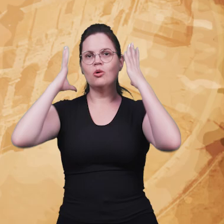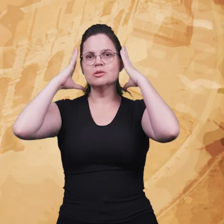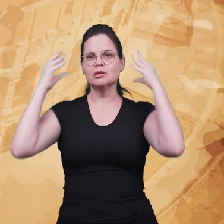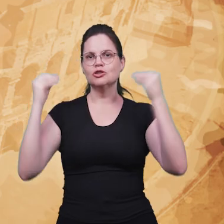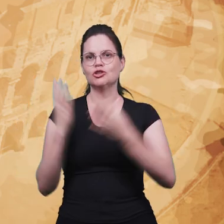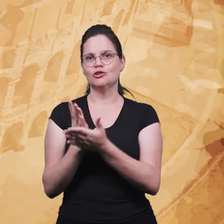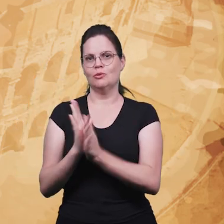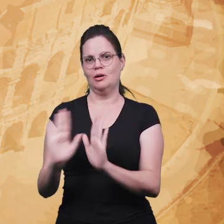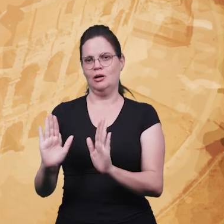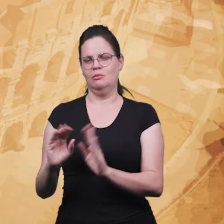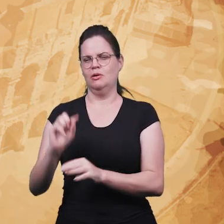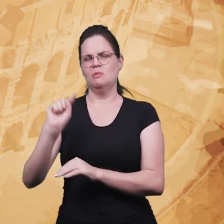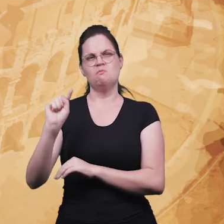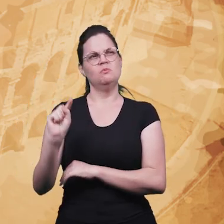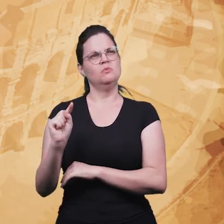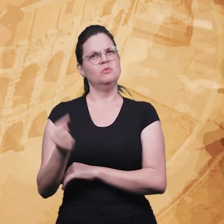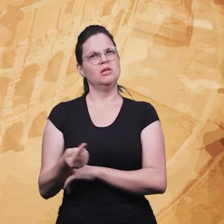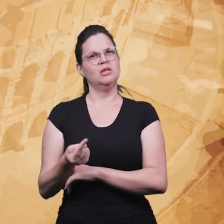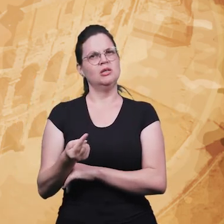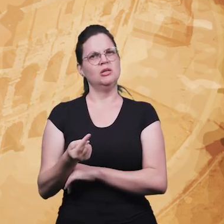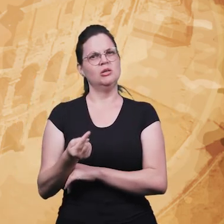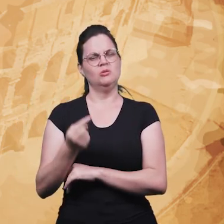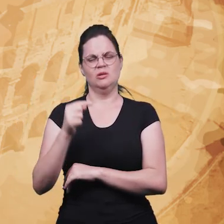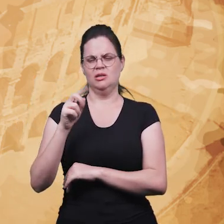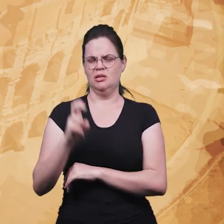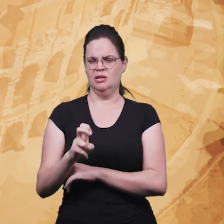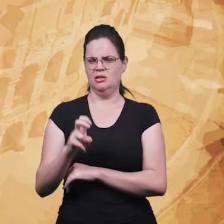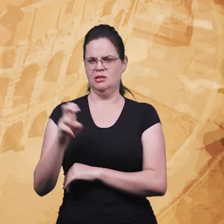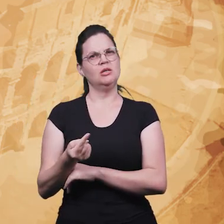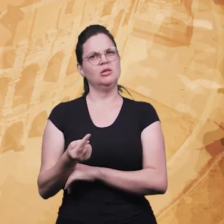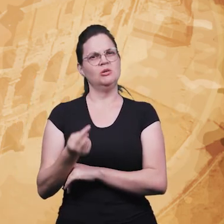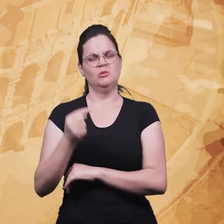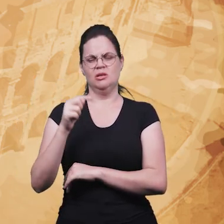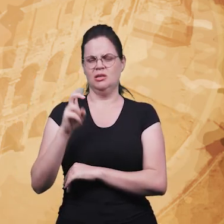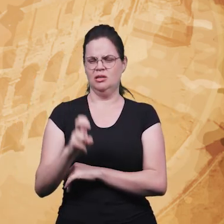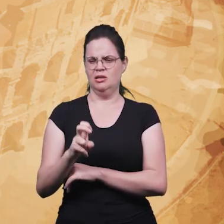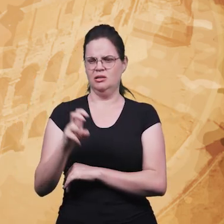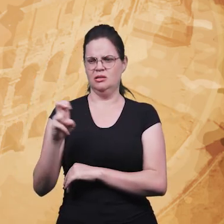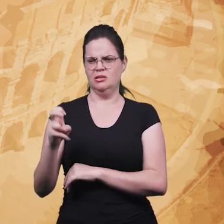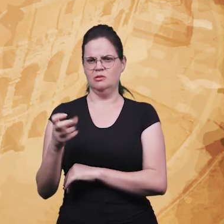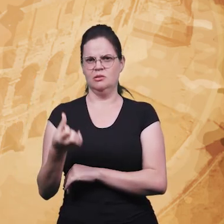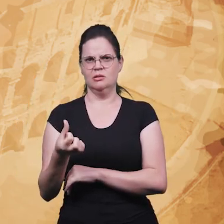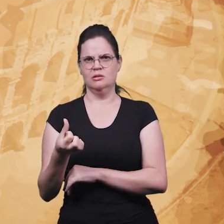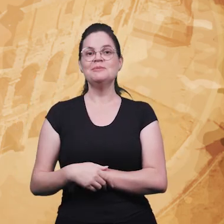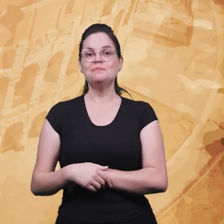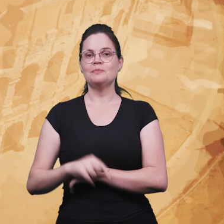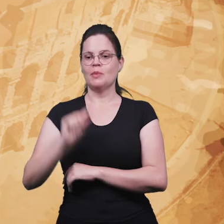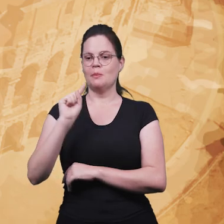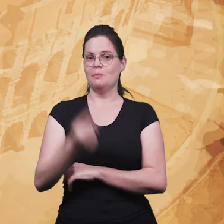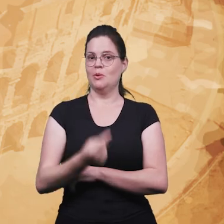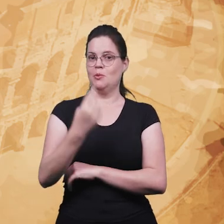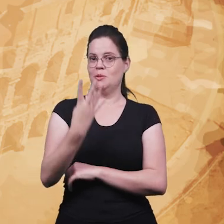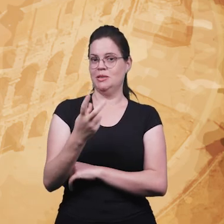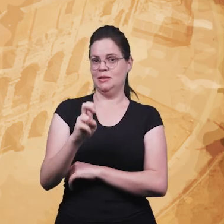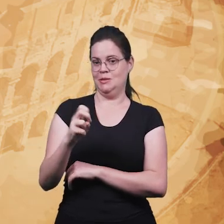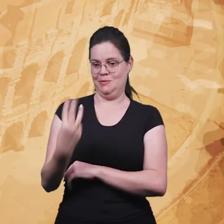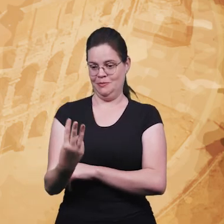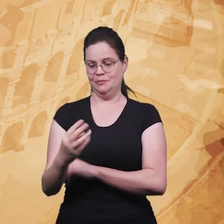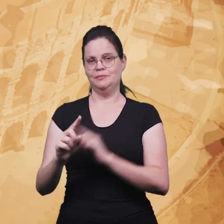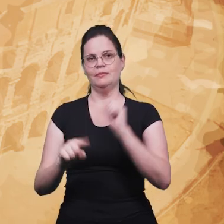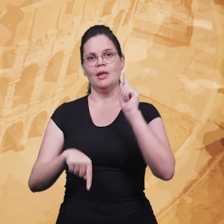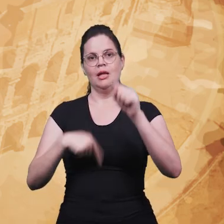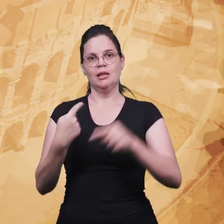a queda de Constantinopla, em 453. Depois vem a